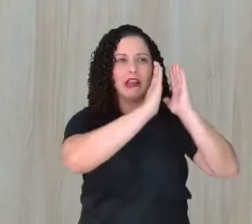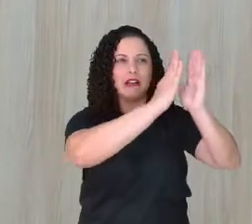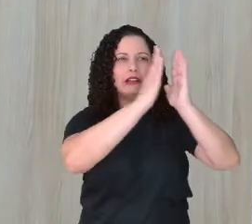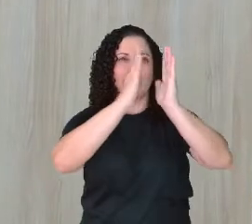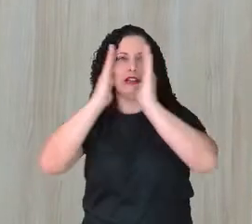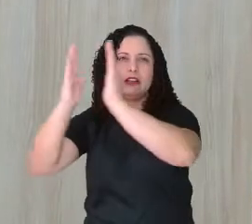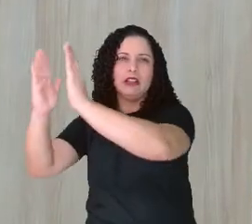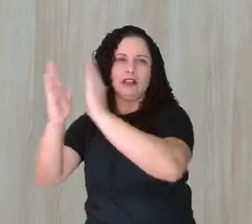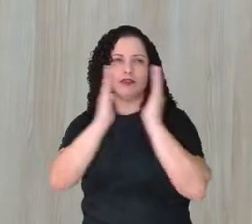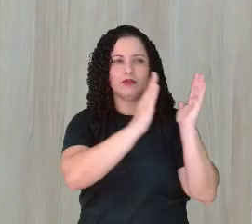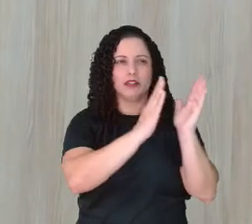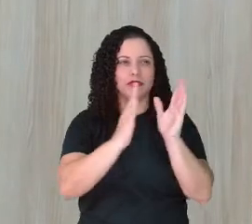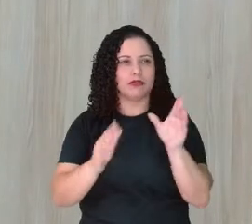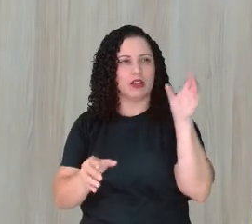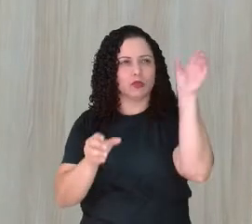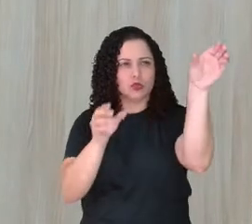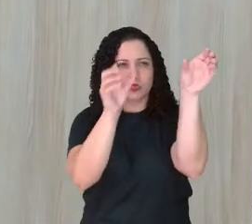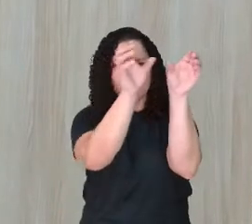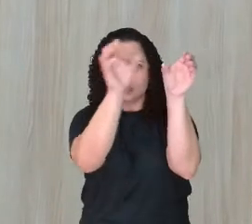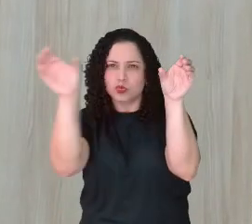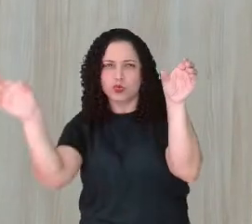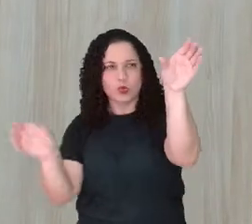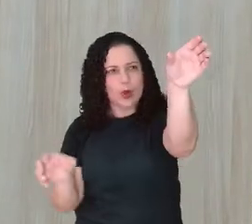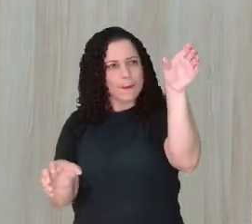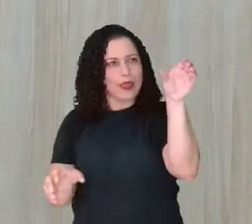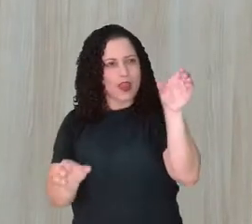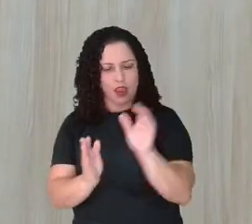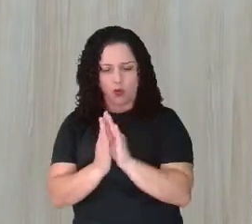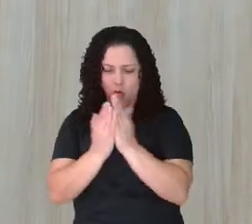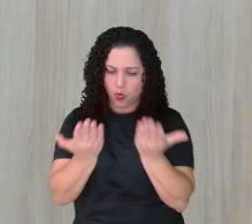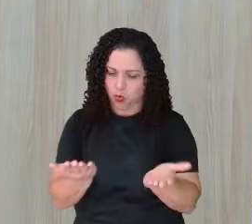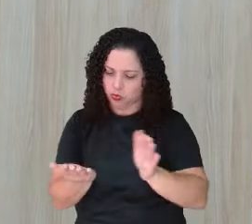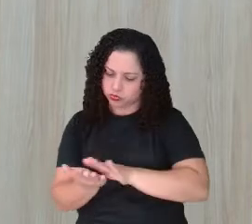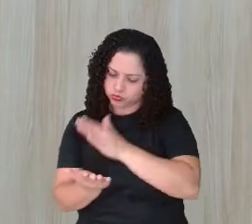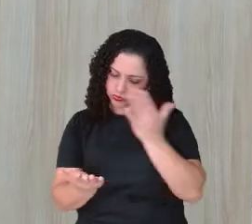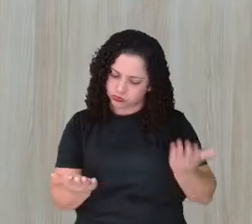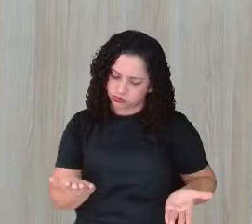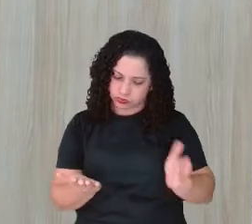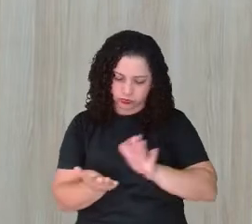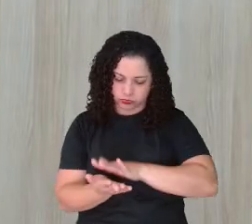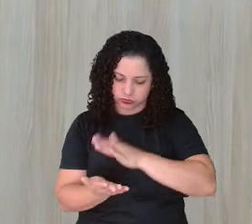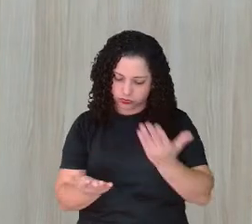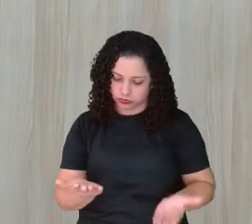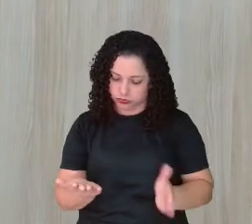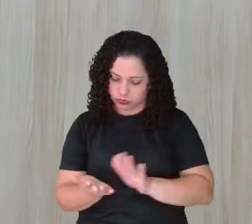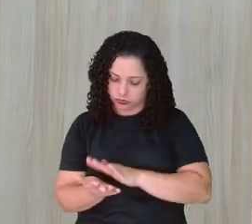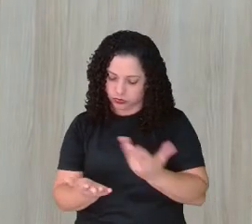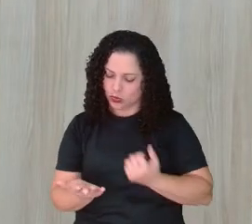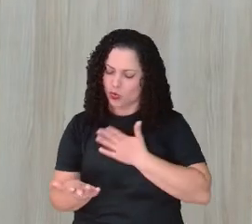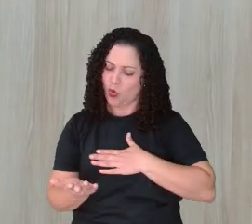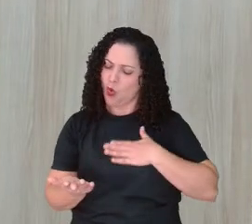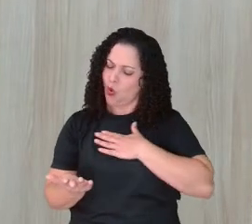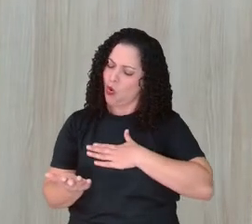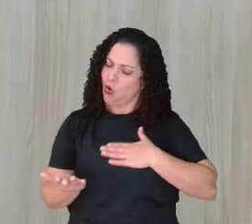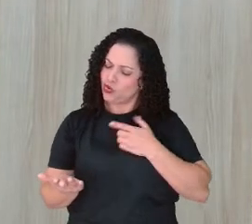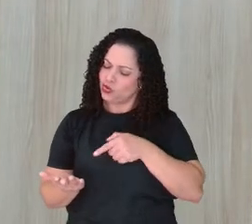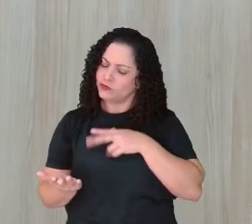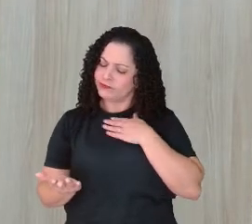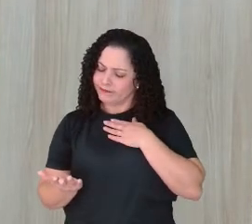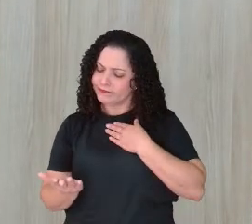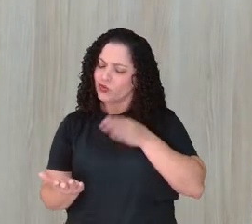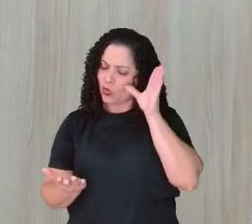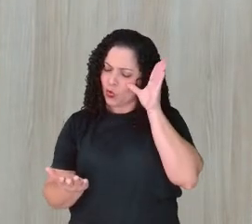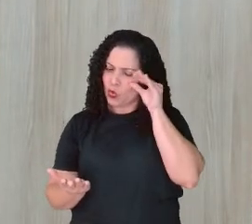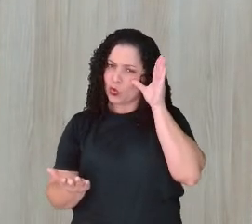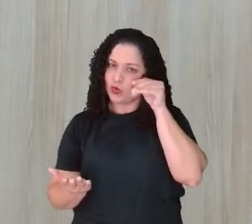pega, lê a sinopse, né? Vê a capa, vai folheando os livros e vai vendo o seu gosto. Eu gosto